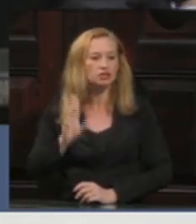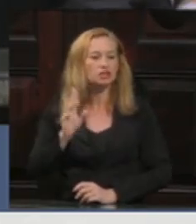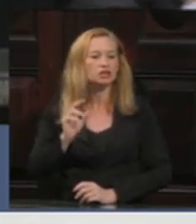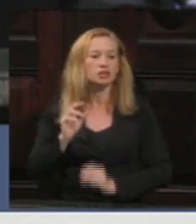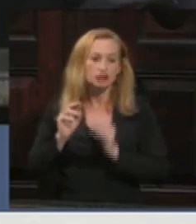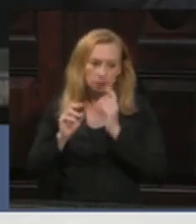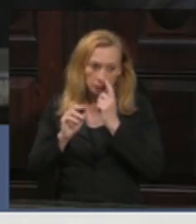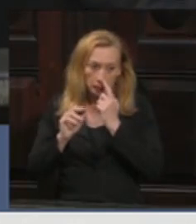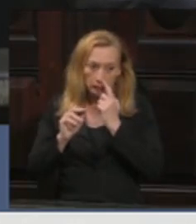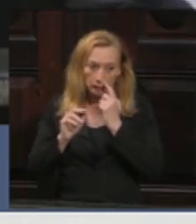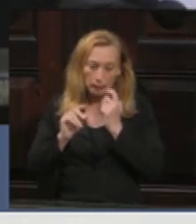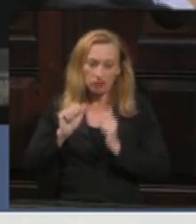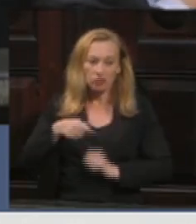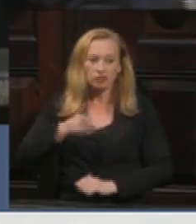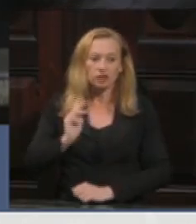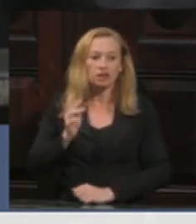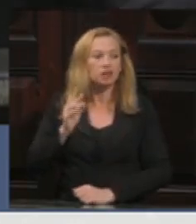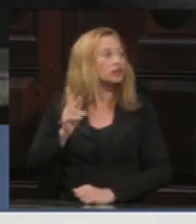Dispõe sobre